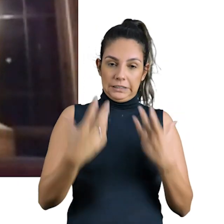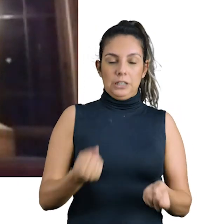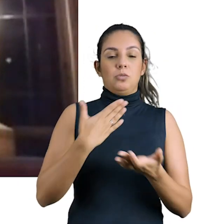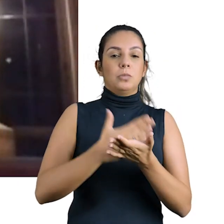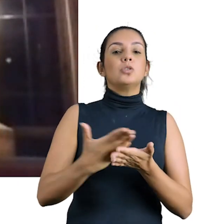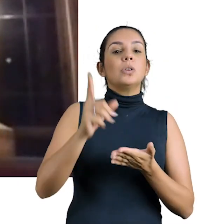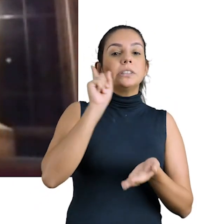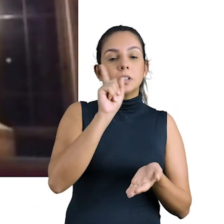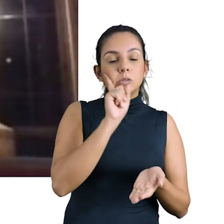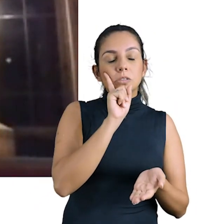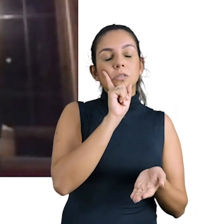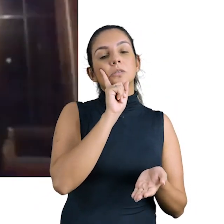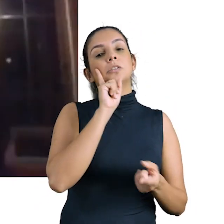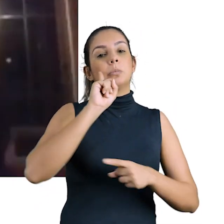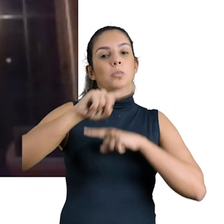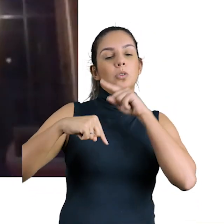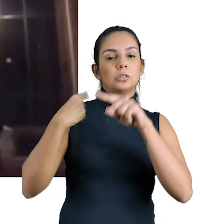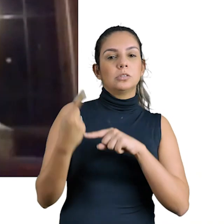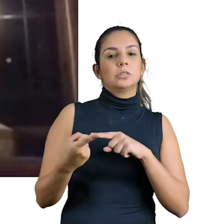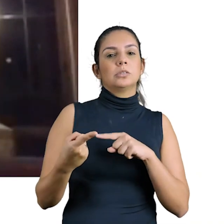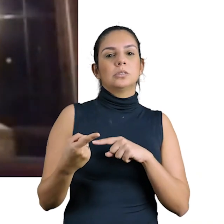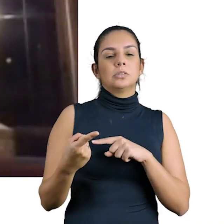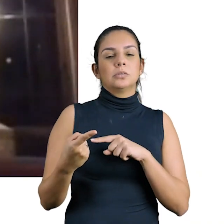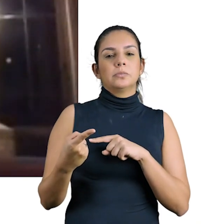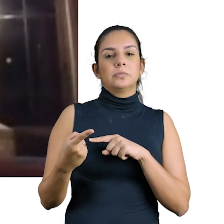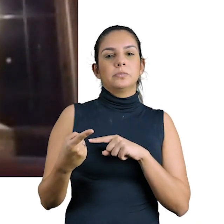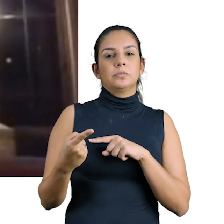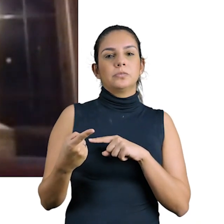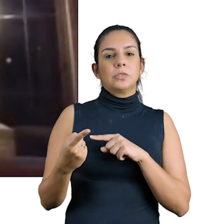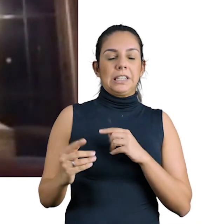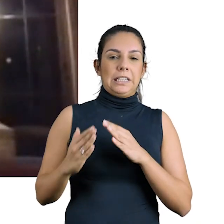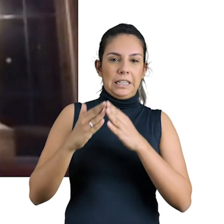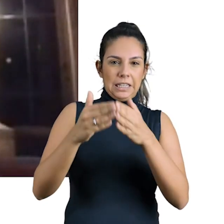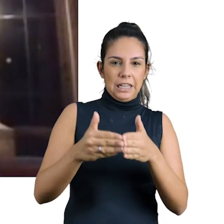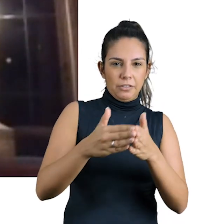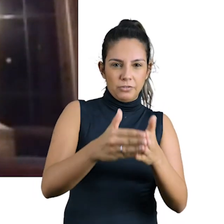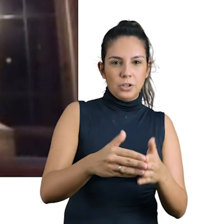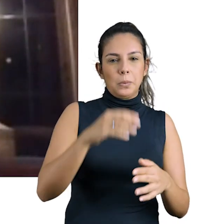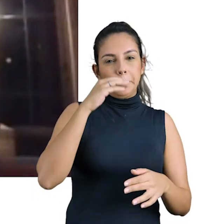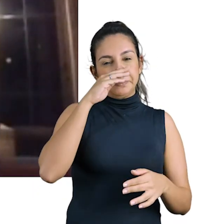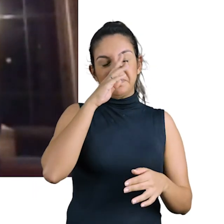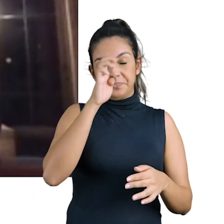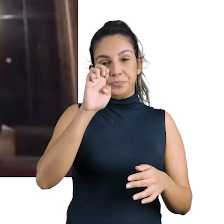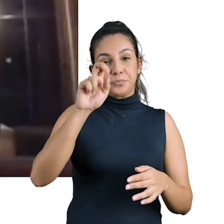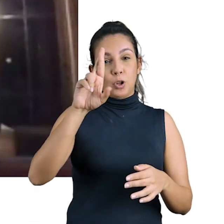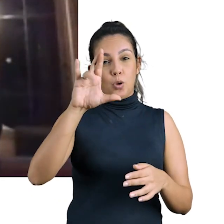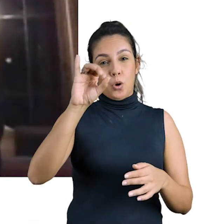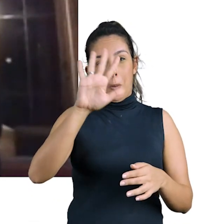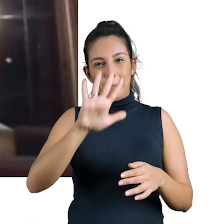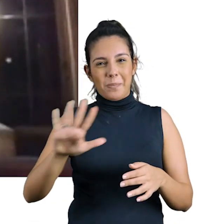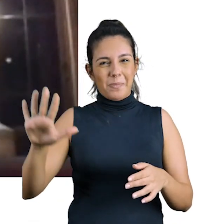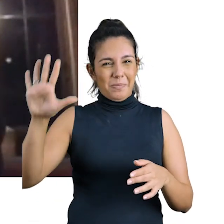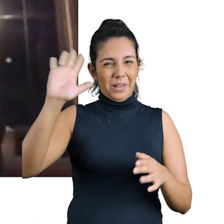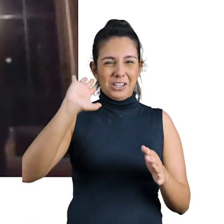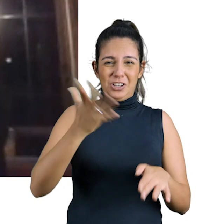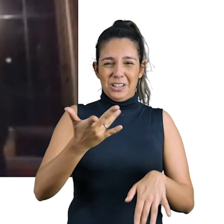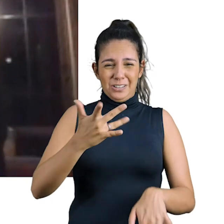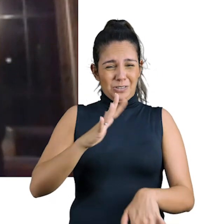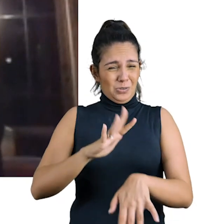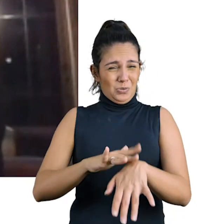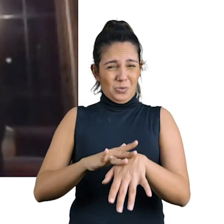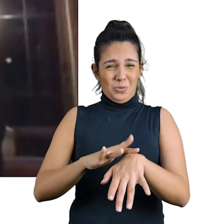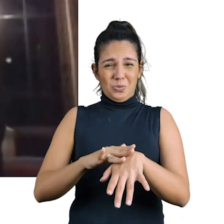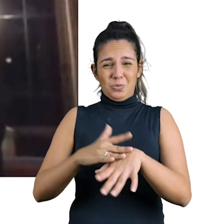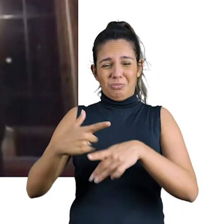começado nos Estados Unidos, depois foi com os navios norte-americanos para a Europa, pegou uma Europa arrasada